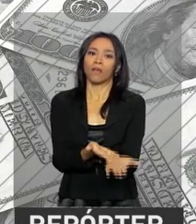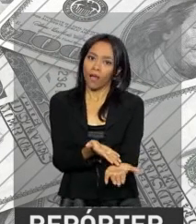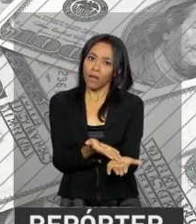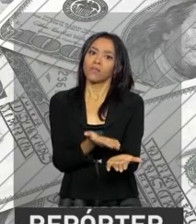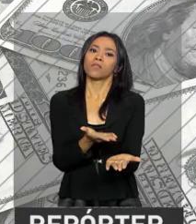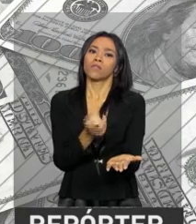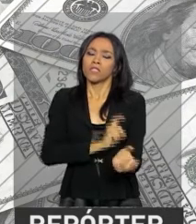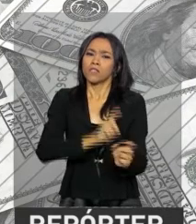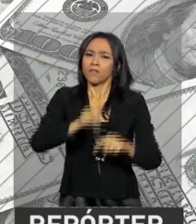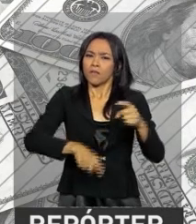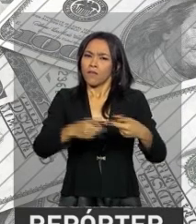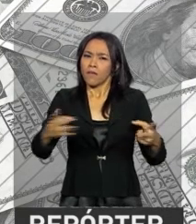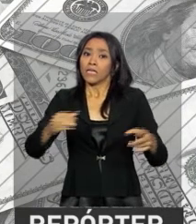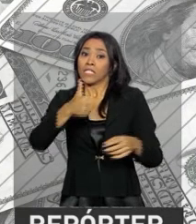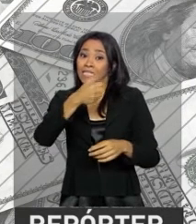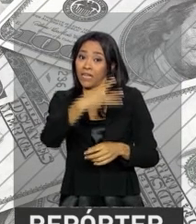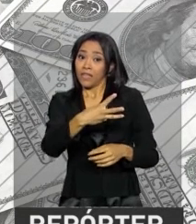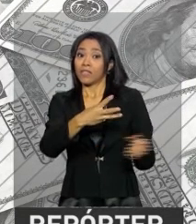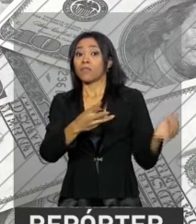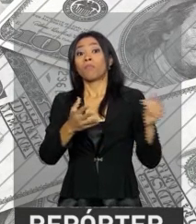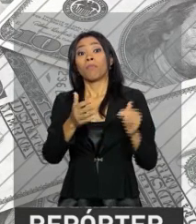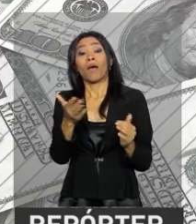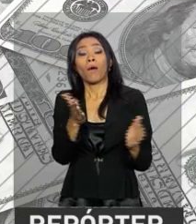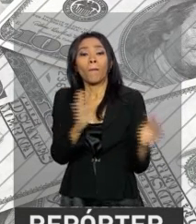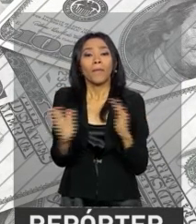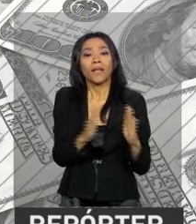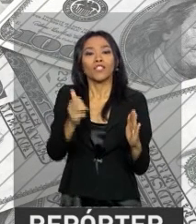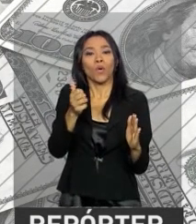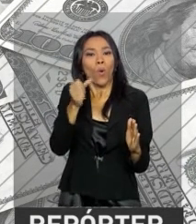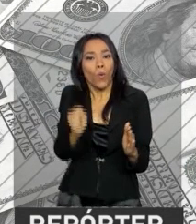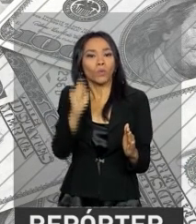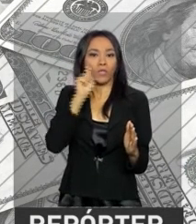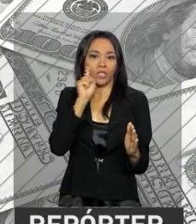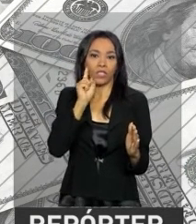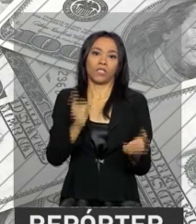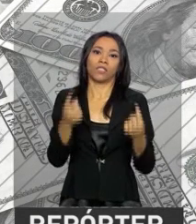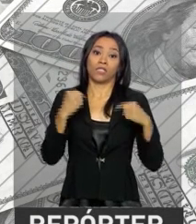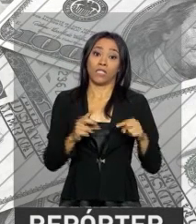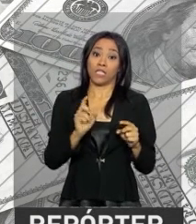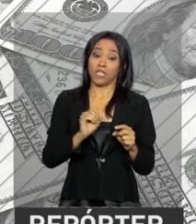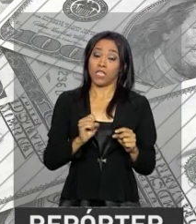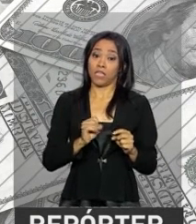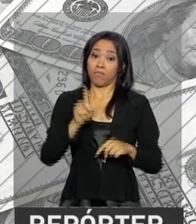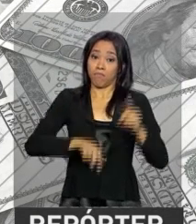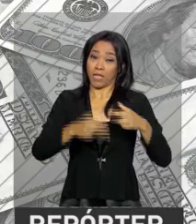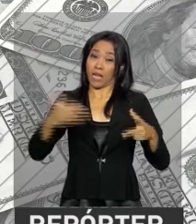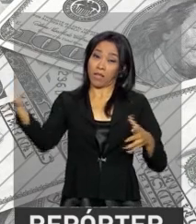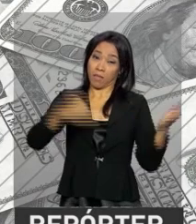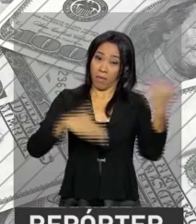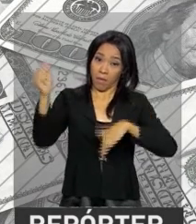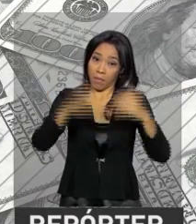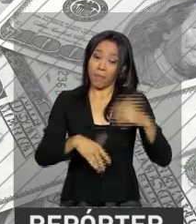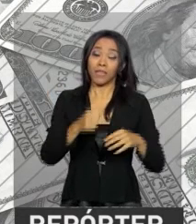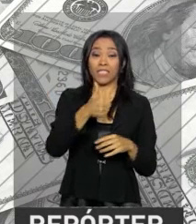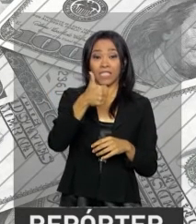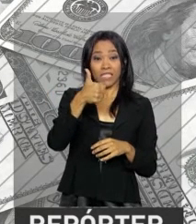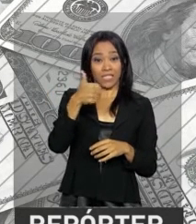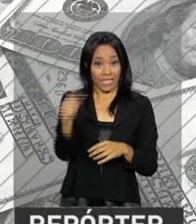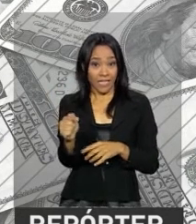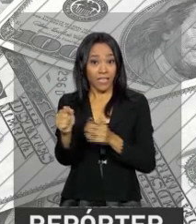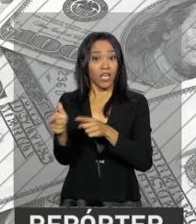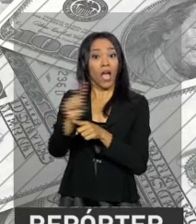de 13 para oito dias eo de importação de 17 para 10 dias